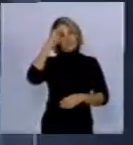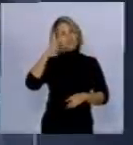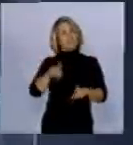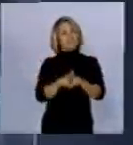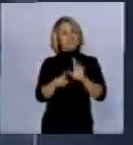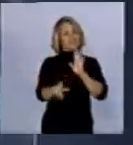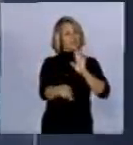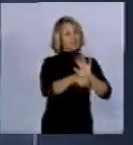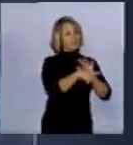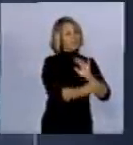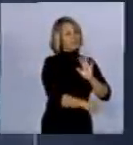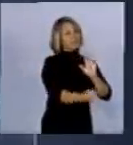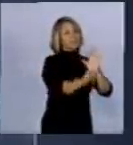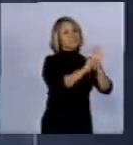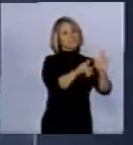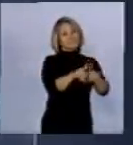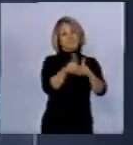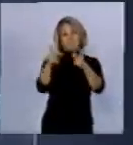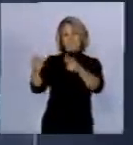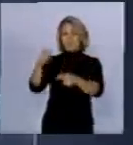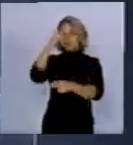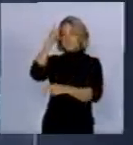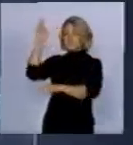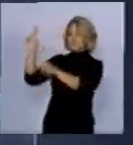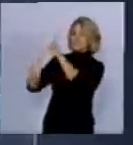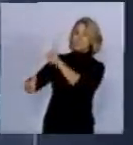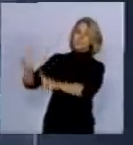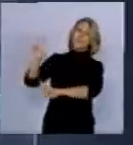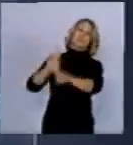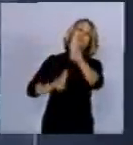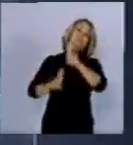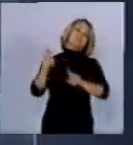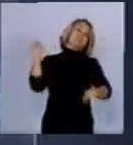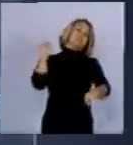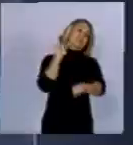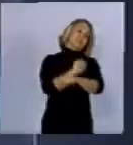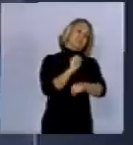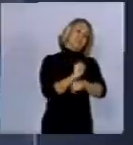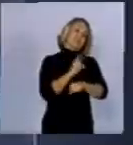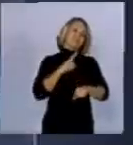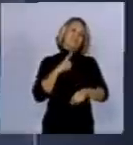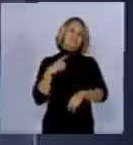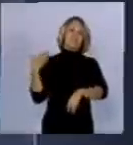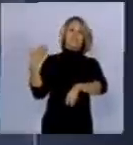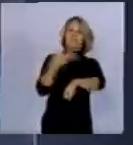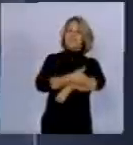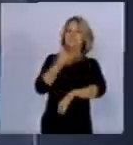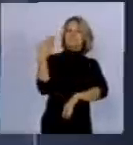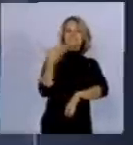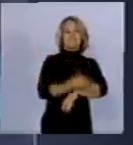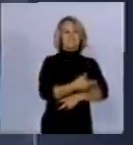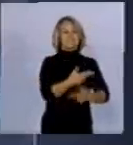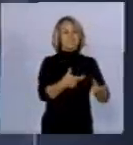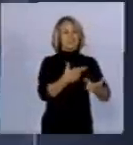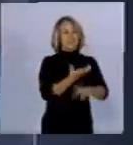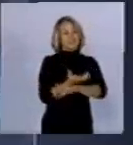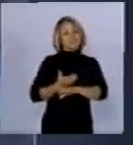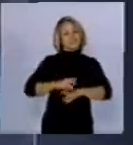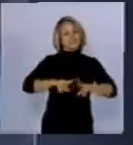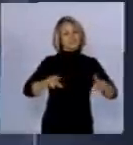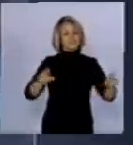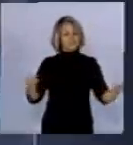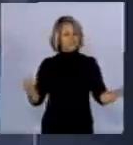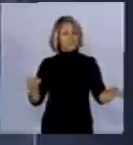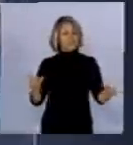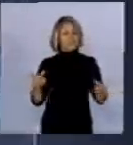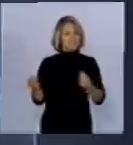identidade mas também na qualidade de consumidores que deixam de ter um acesso a conteúdos diferentes e